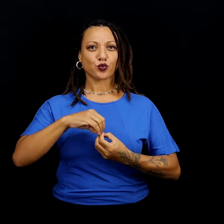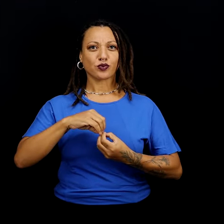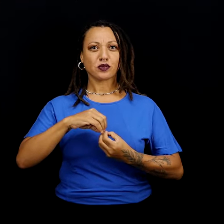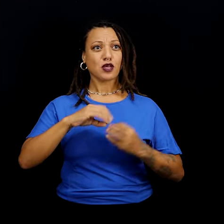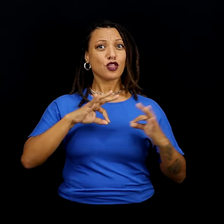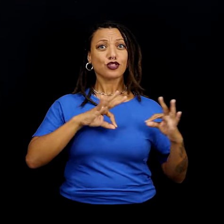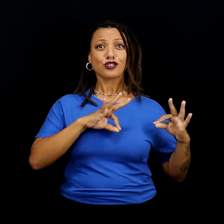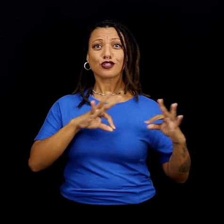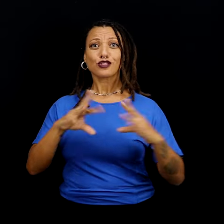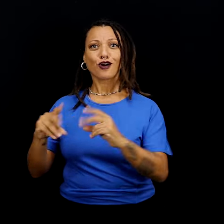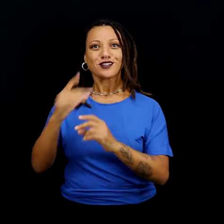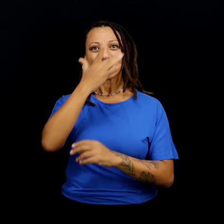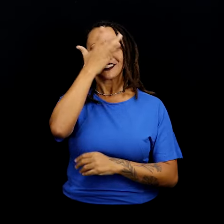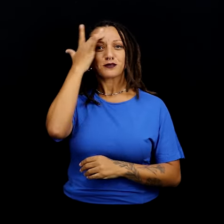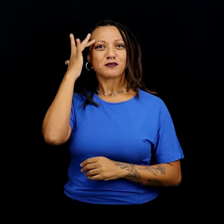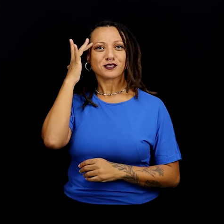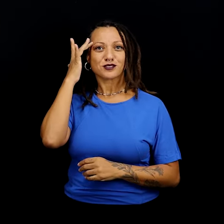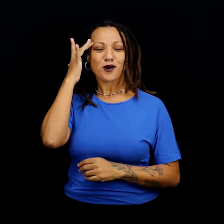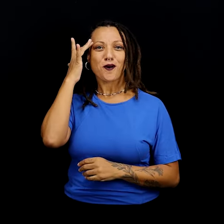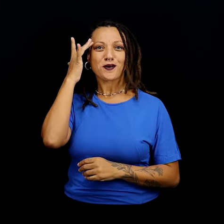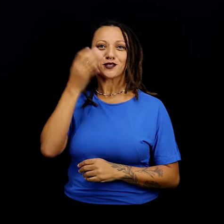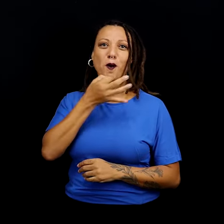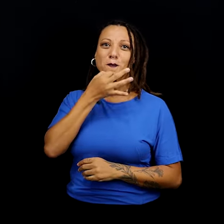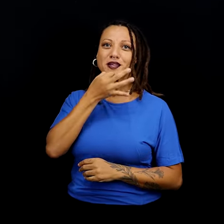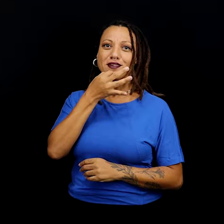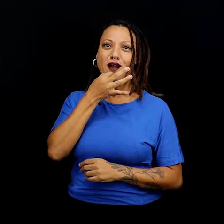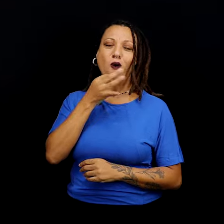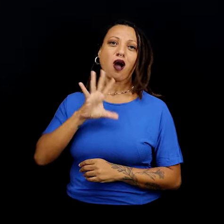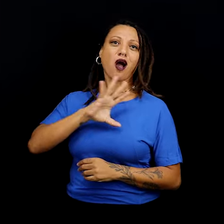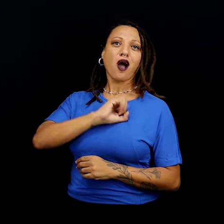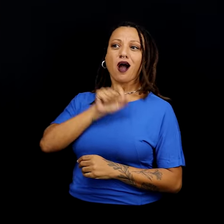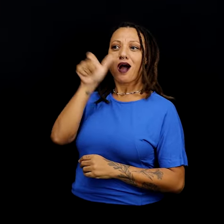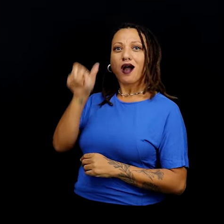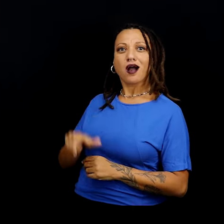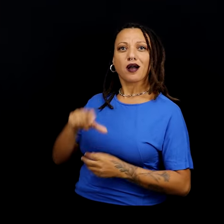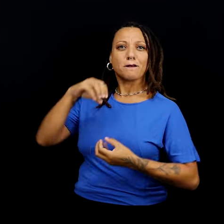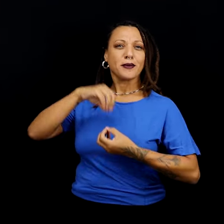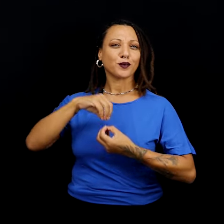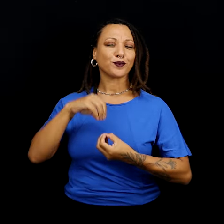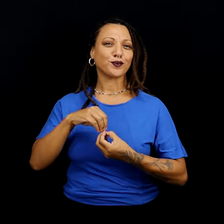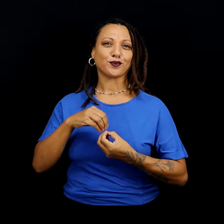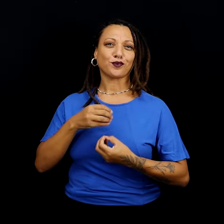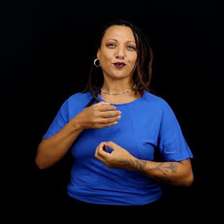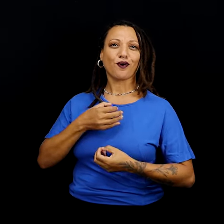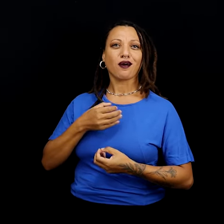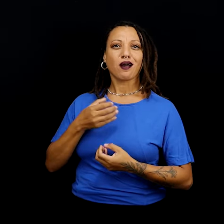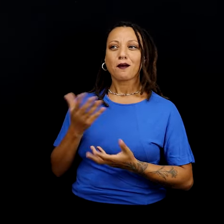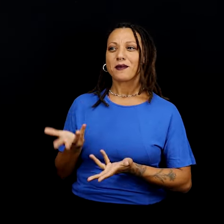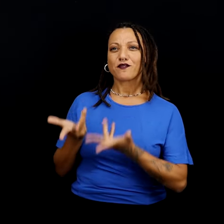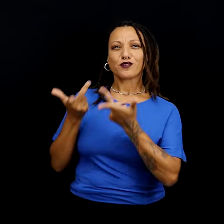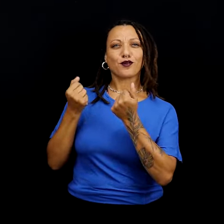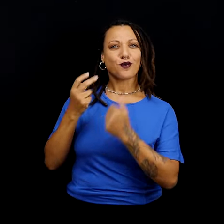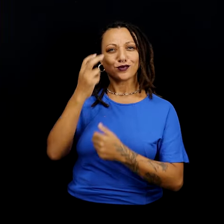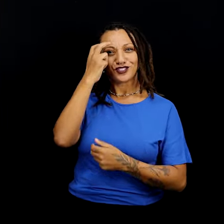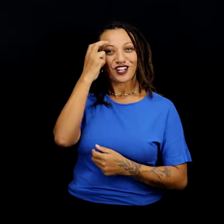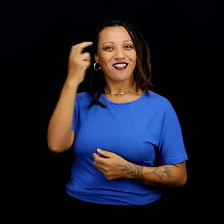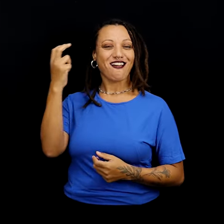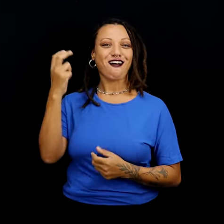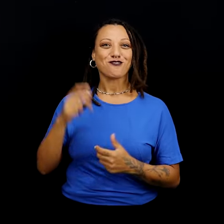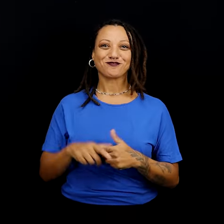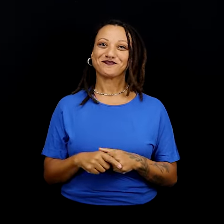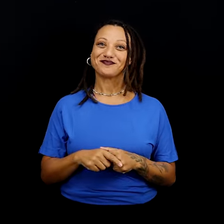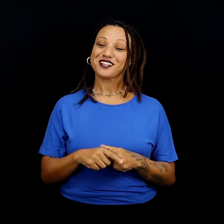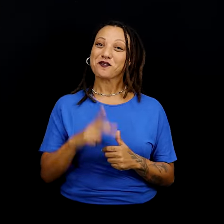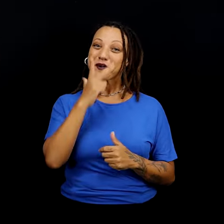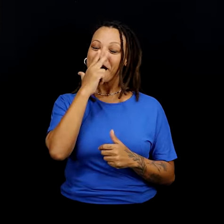não existiu nenhuma pessoa que não dissesse: eu amo o Guto, ele é maravilhoso, ele é genial. Então, eu